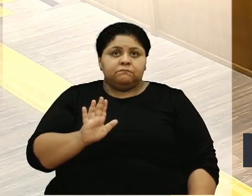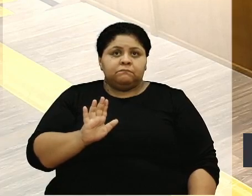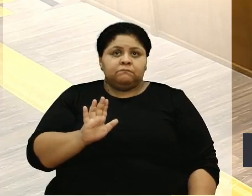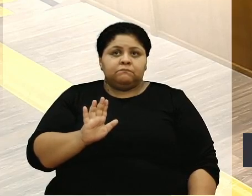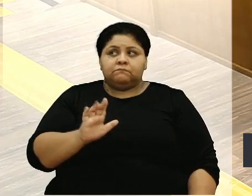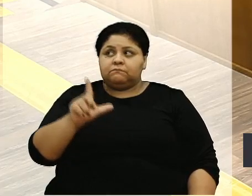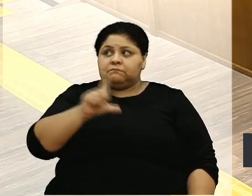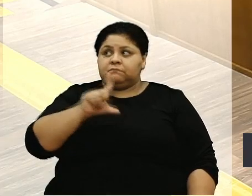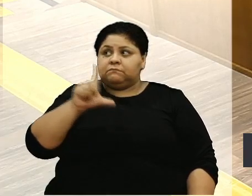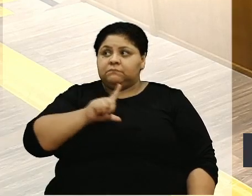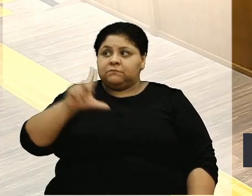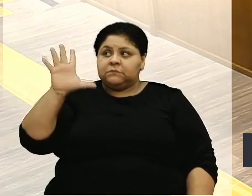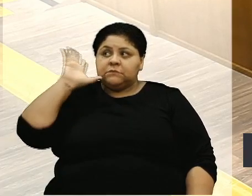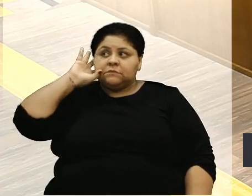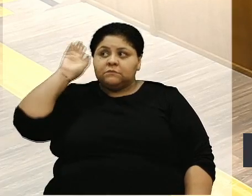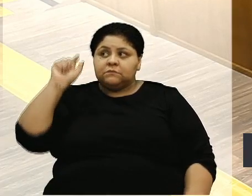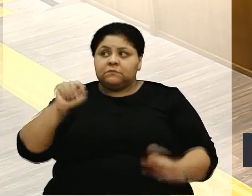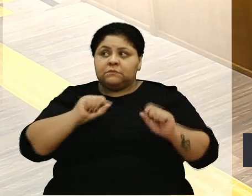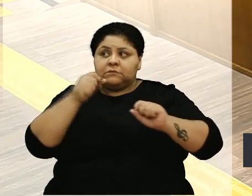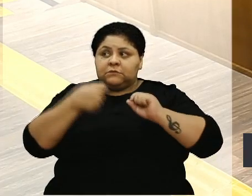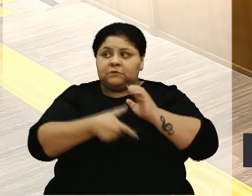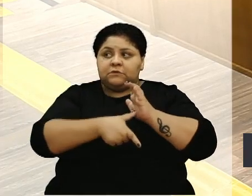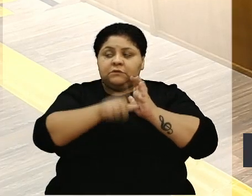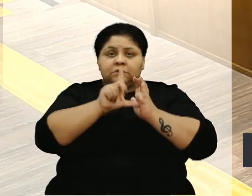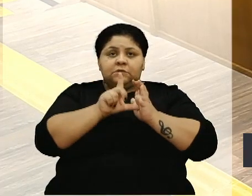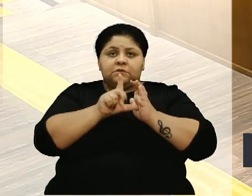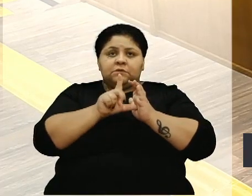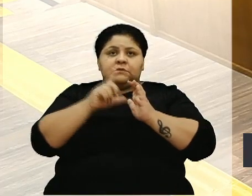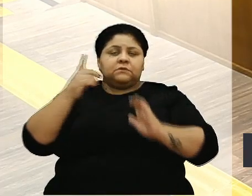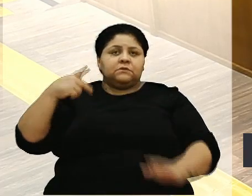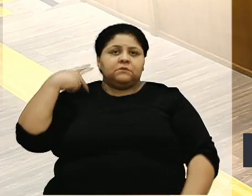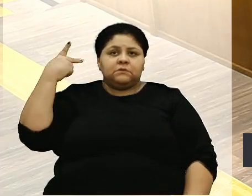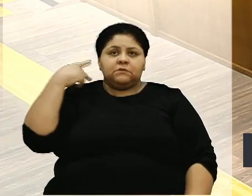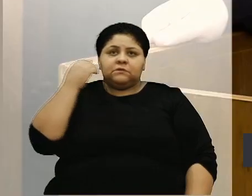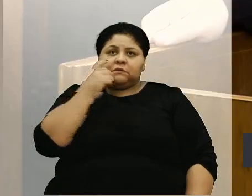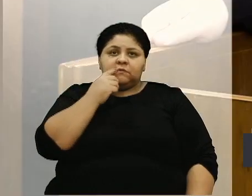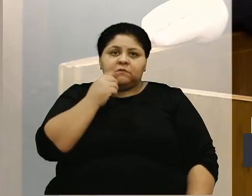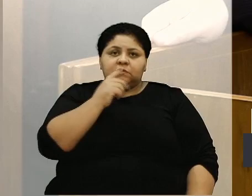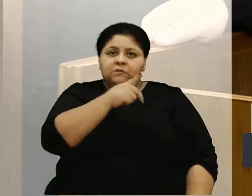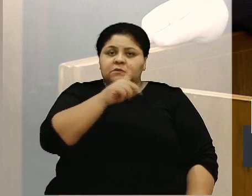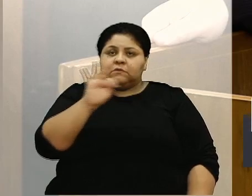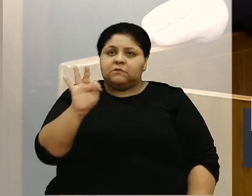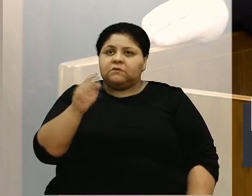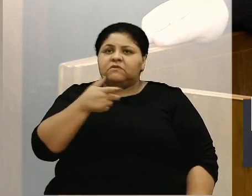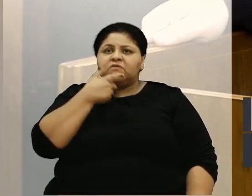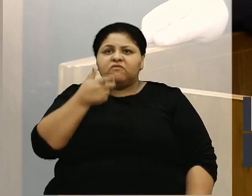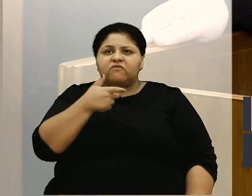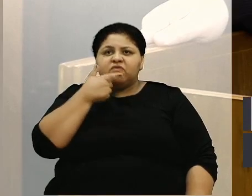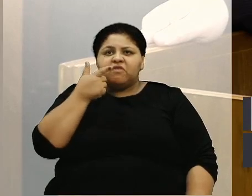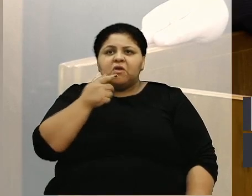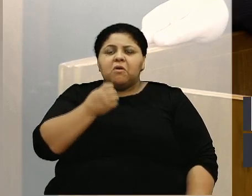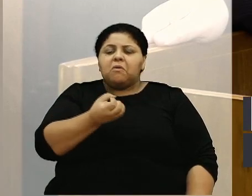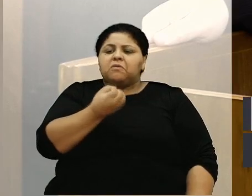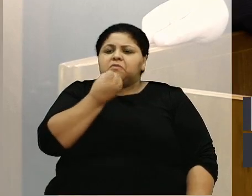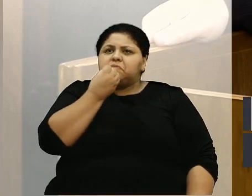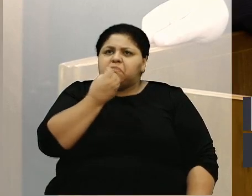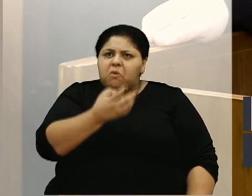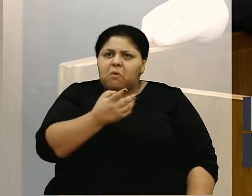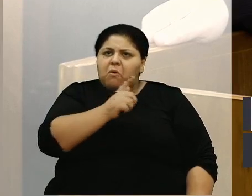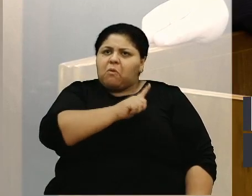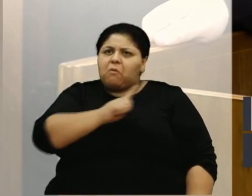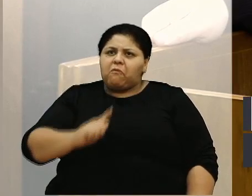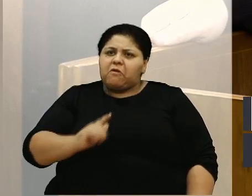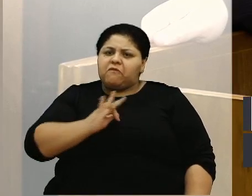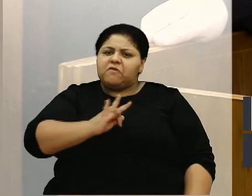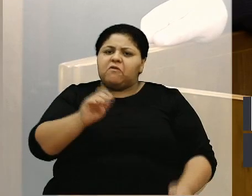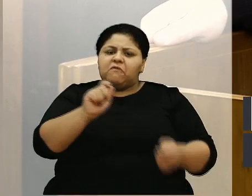tem que escutar aqui, quem me antecedeu foi a vereadora Rose Frigieri do PT, e dizer que coisas boas o governo federal está fazendo para o Rio Grande